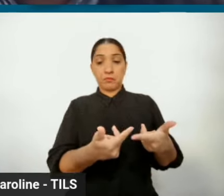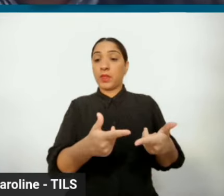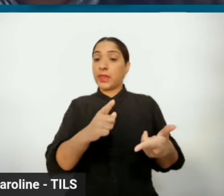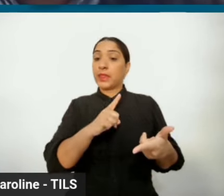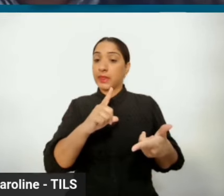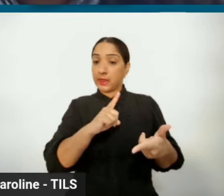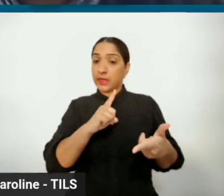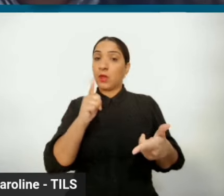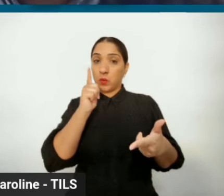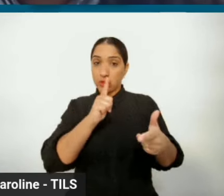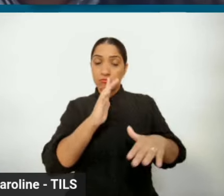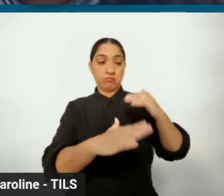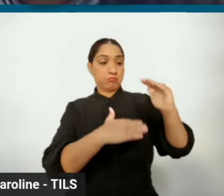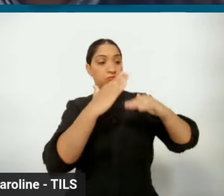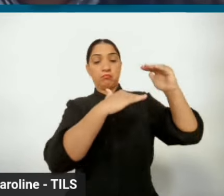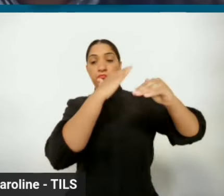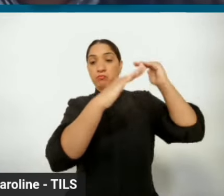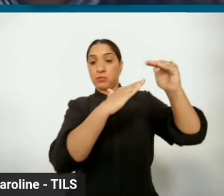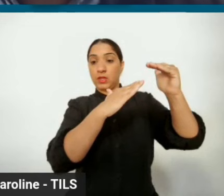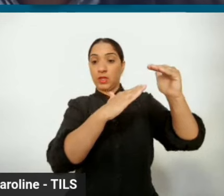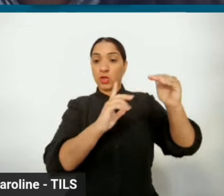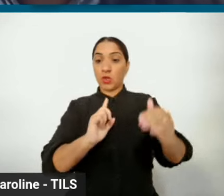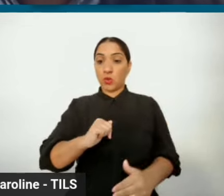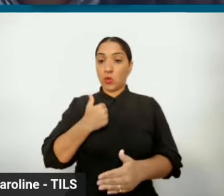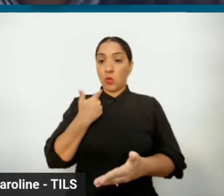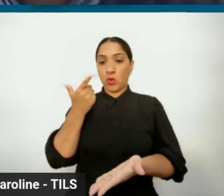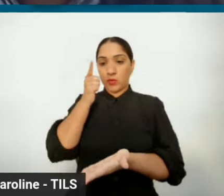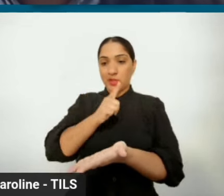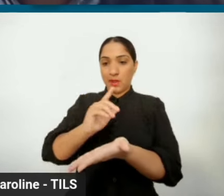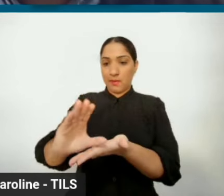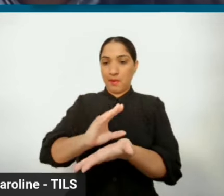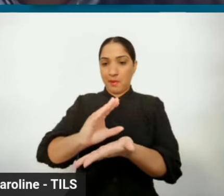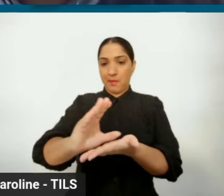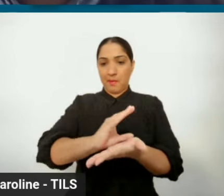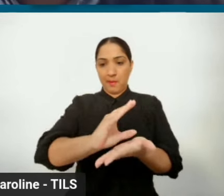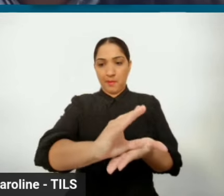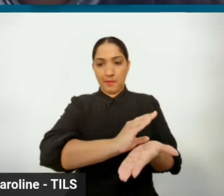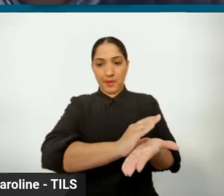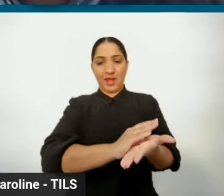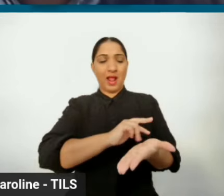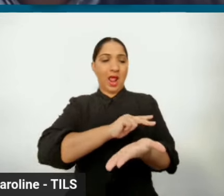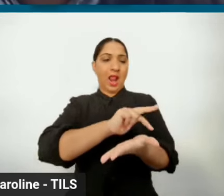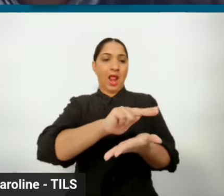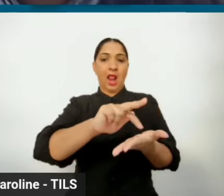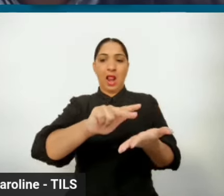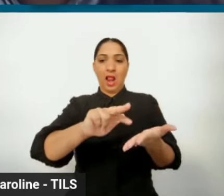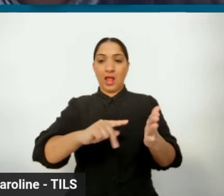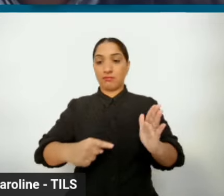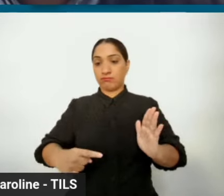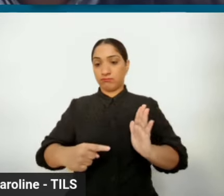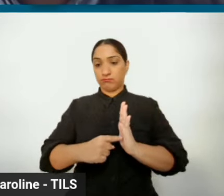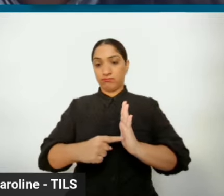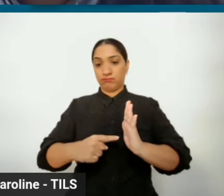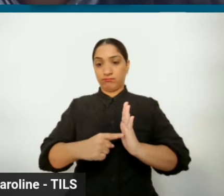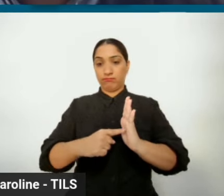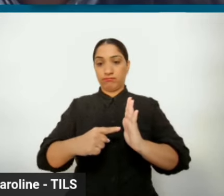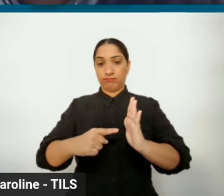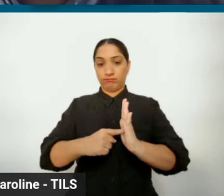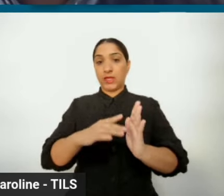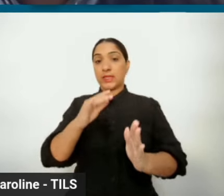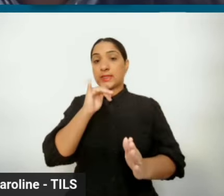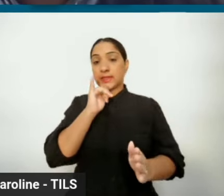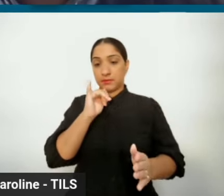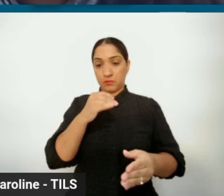obtido avanço? Porque nós temos recebido aqui, doutor Joelson, várias denúncias de que, por exemplo, a